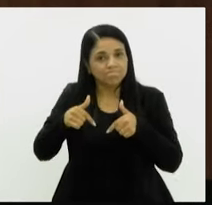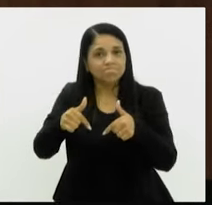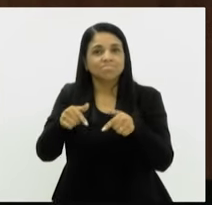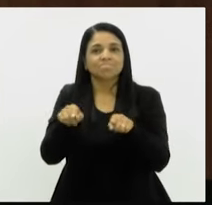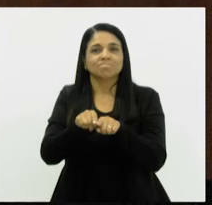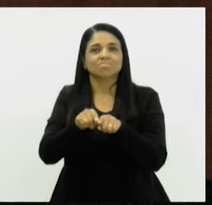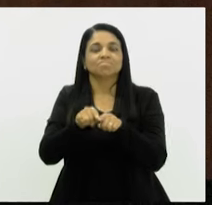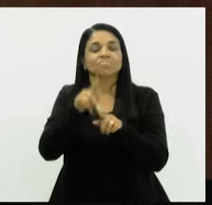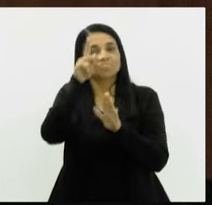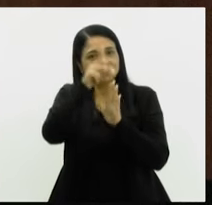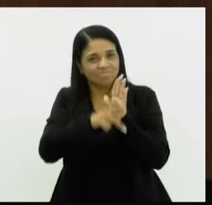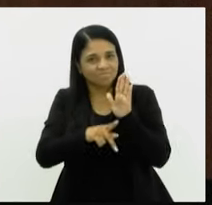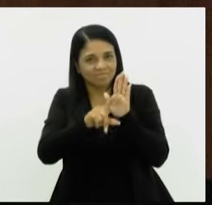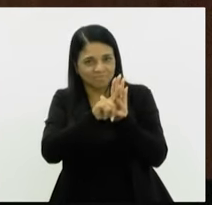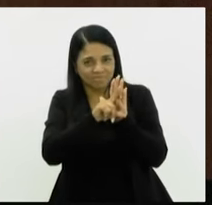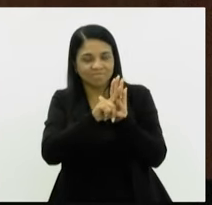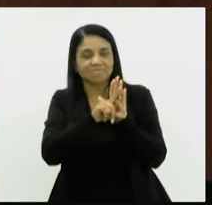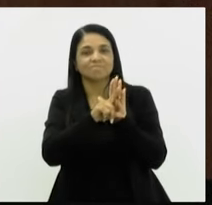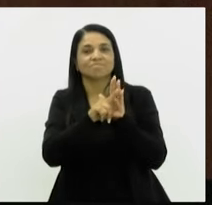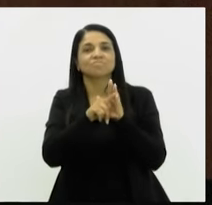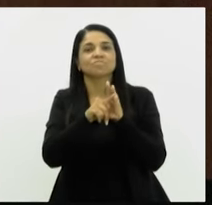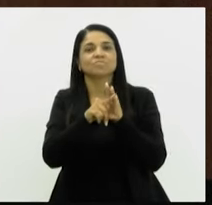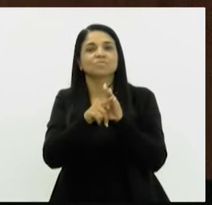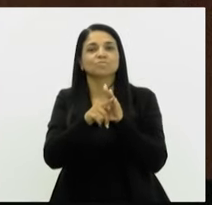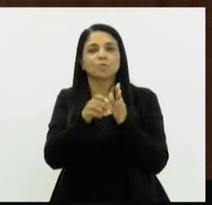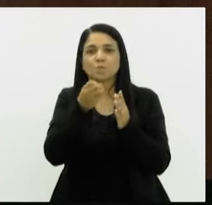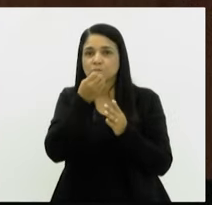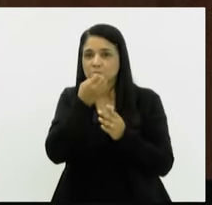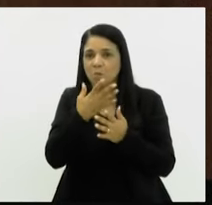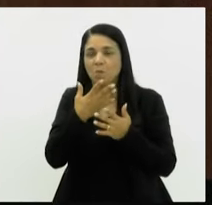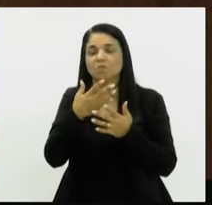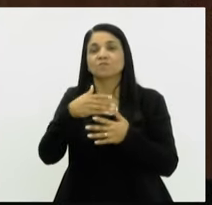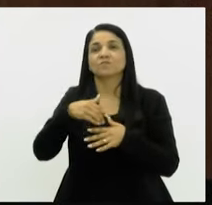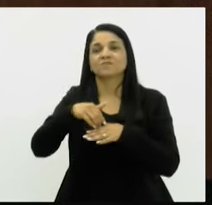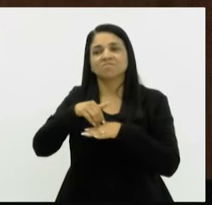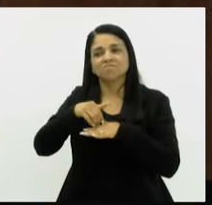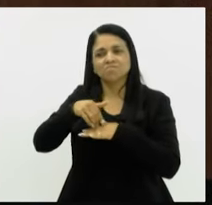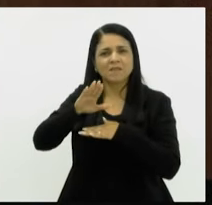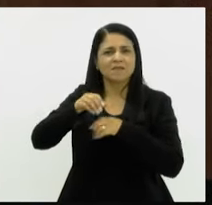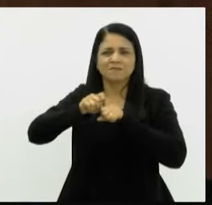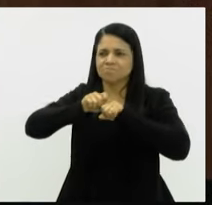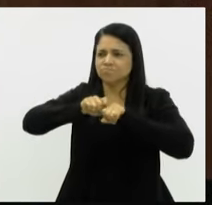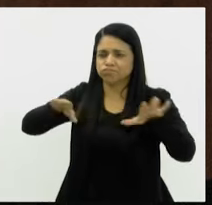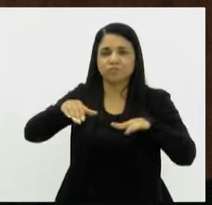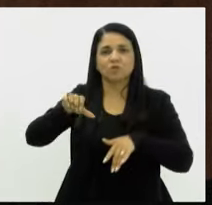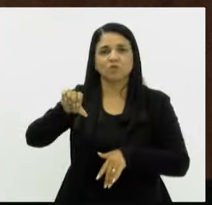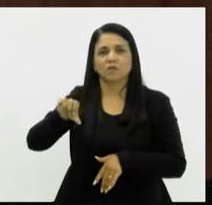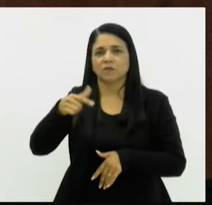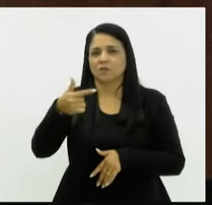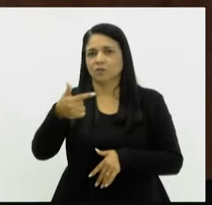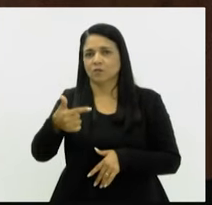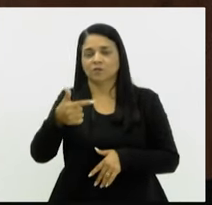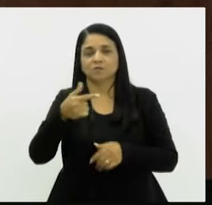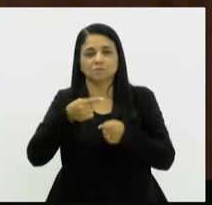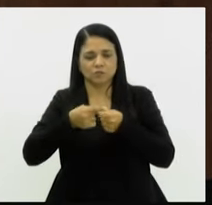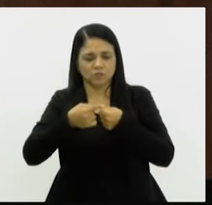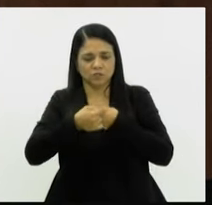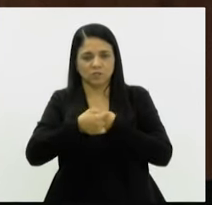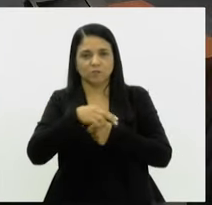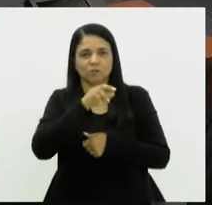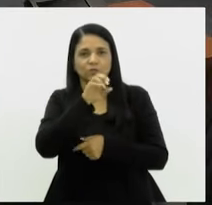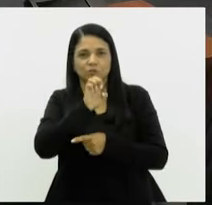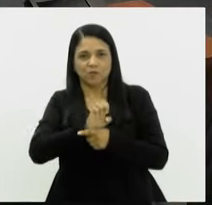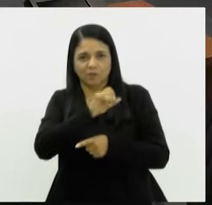é, esse projeto, beneficiando os 92 municípios do nosso estado do Rio de Janeiro.